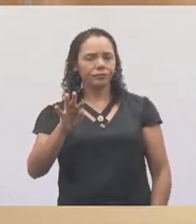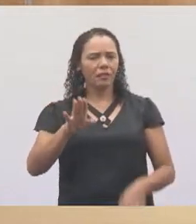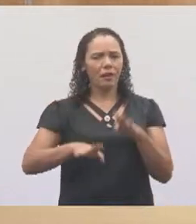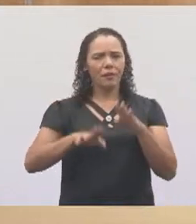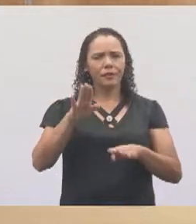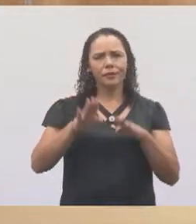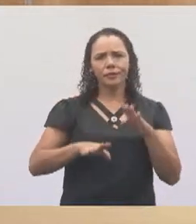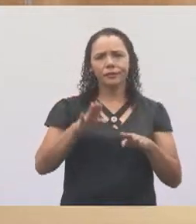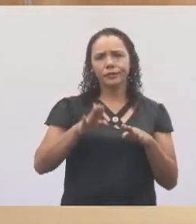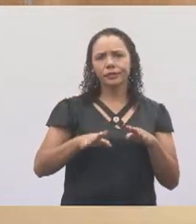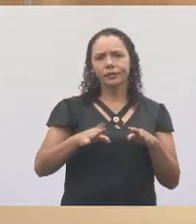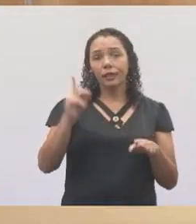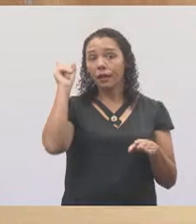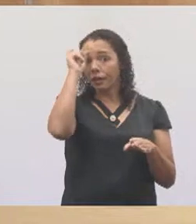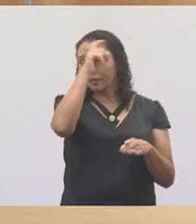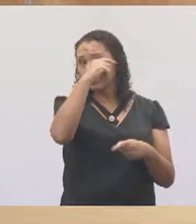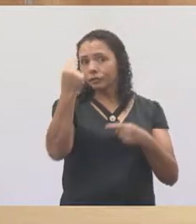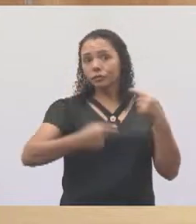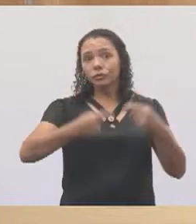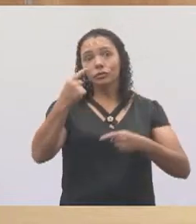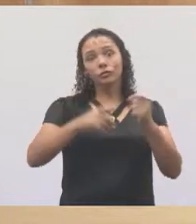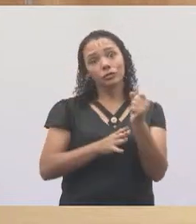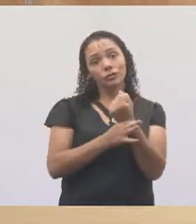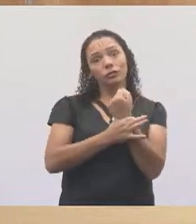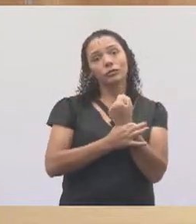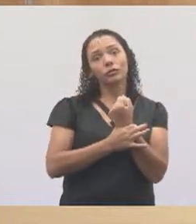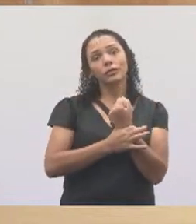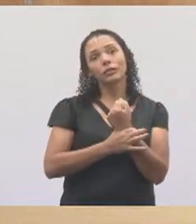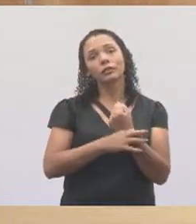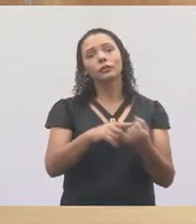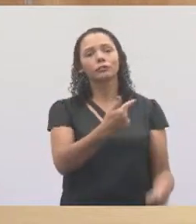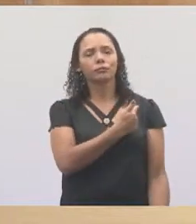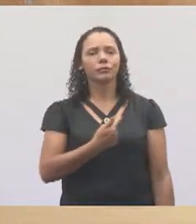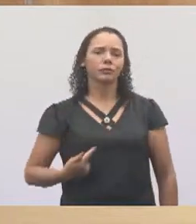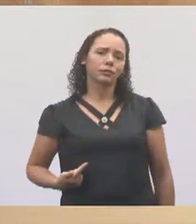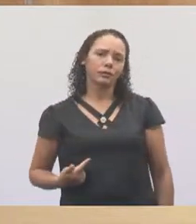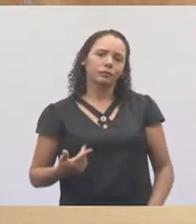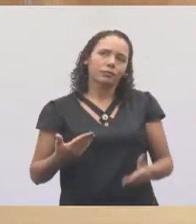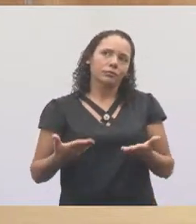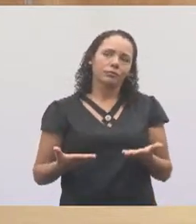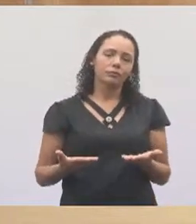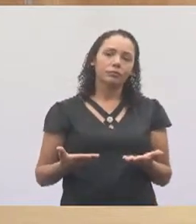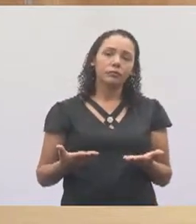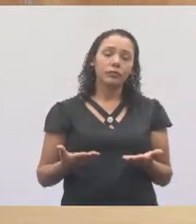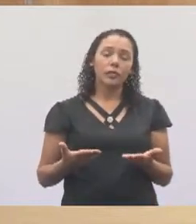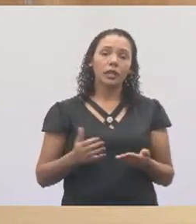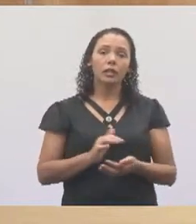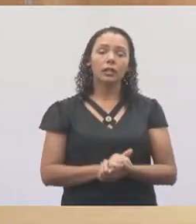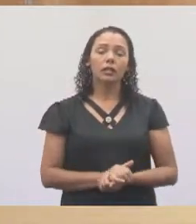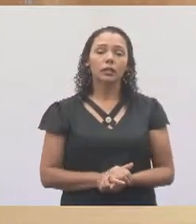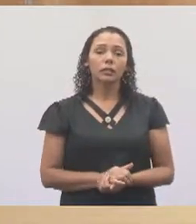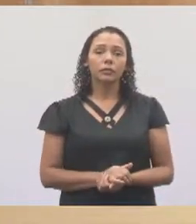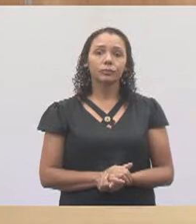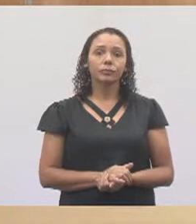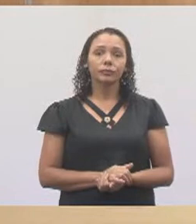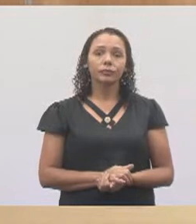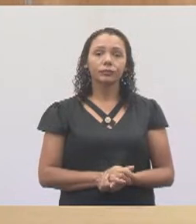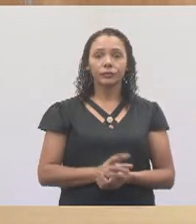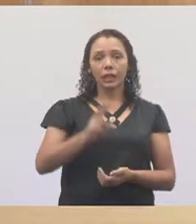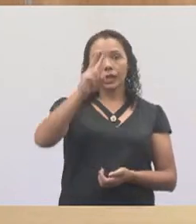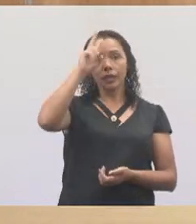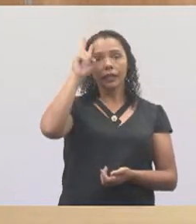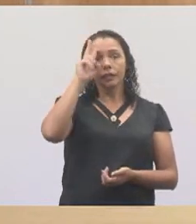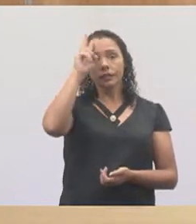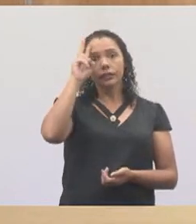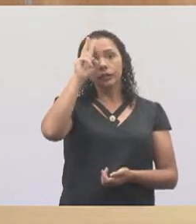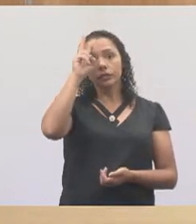gente discutir segurança pública e não deveríamos ter dificuldade para discutir, né? Até na história,